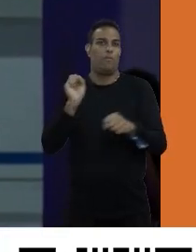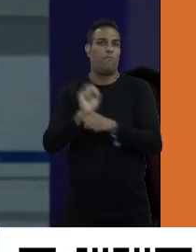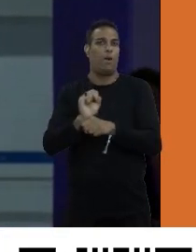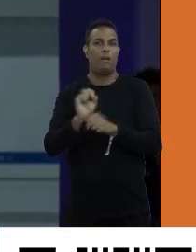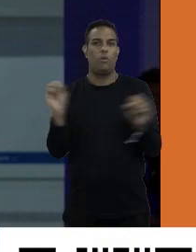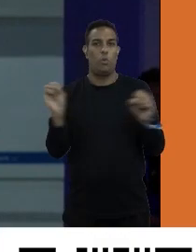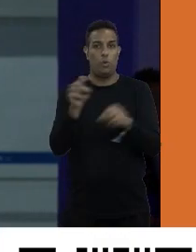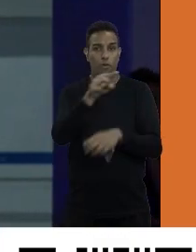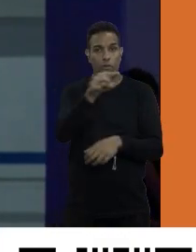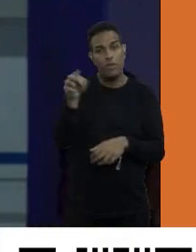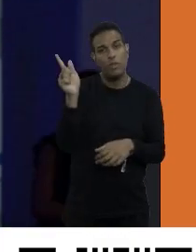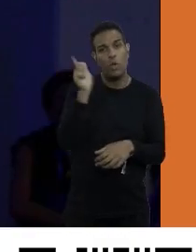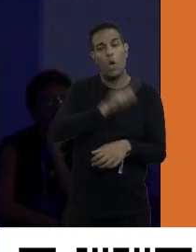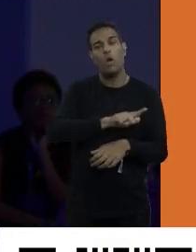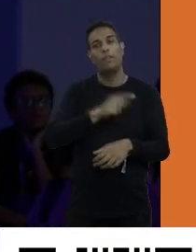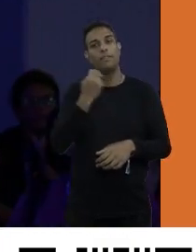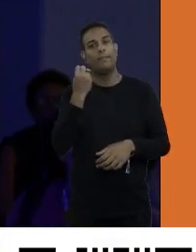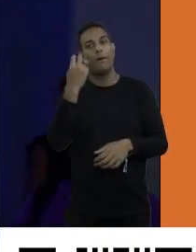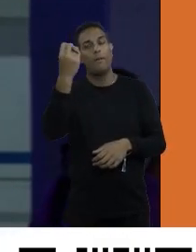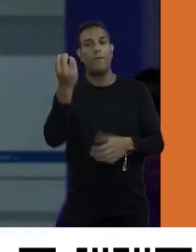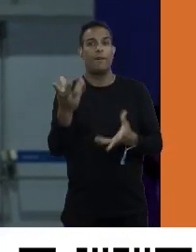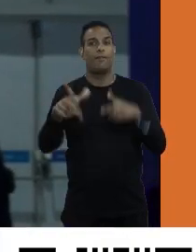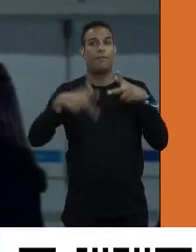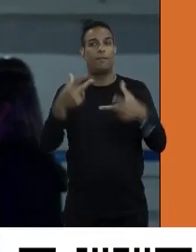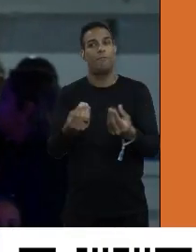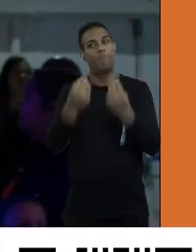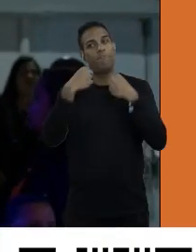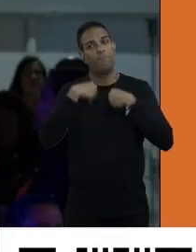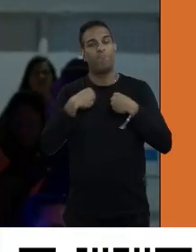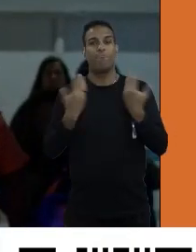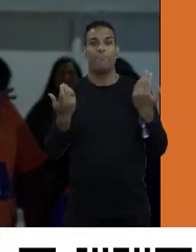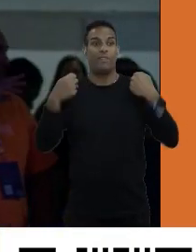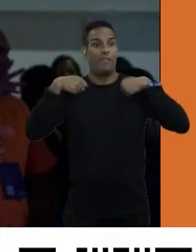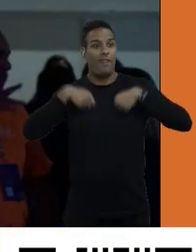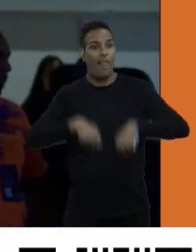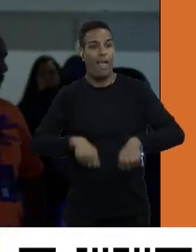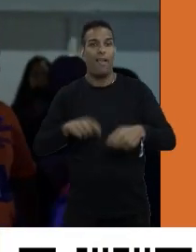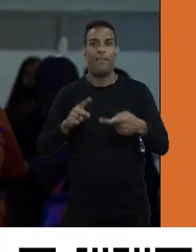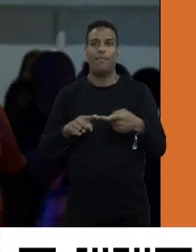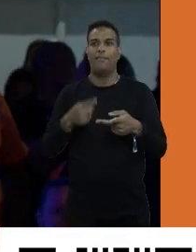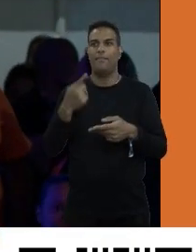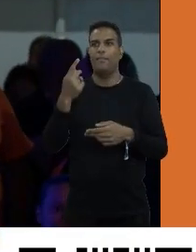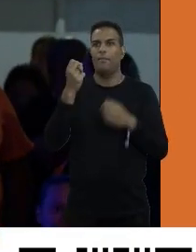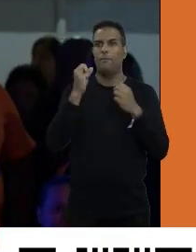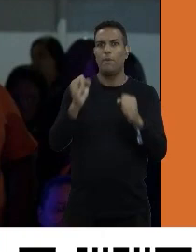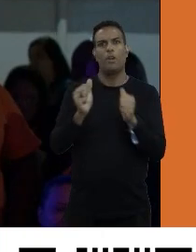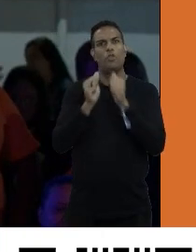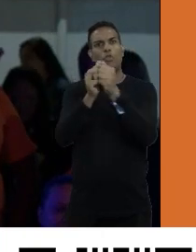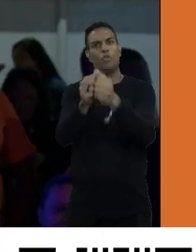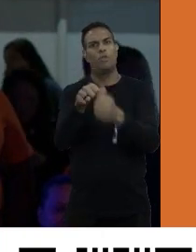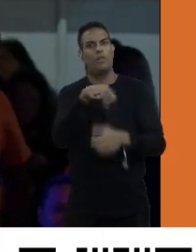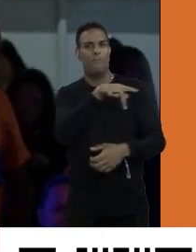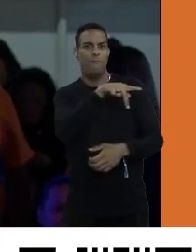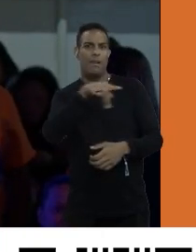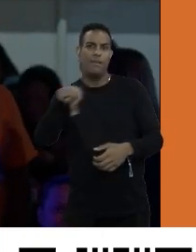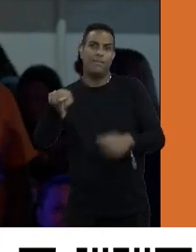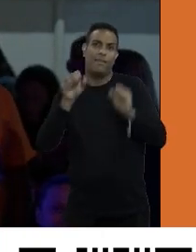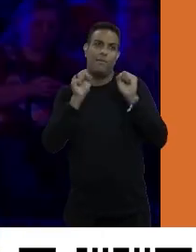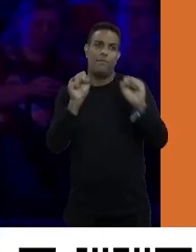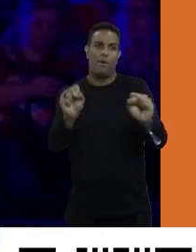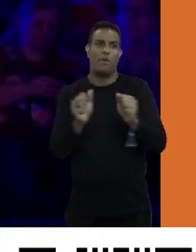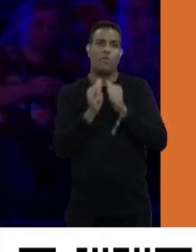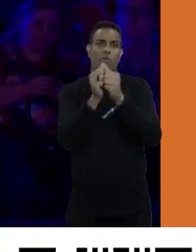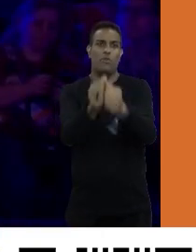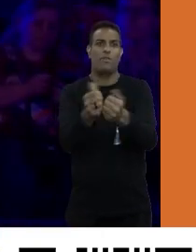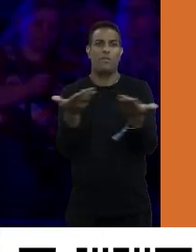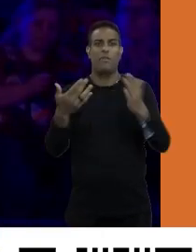mas vocês vão para Nova York. Mas eu aceito um presente, eu aceito uma caneca. Eu já até fiz essa proposta para o presidente. Será que eu não posso ir acompanhando, não, presidente? Vamos fazer a